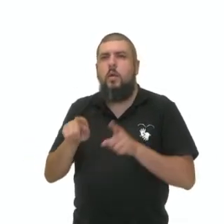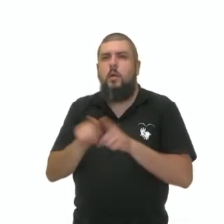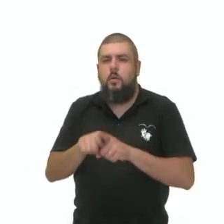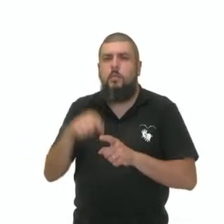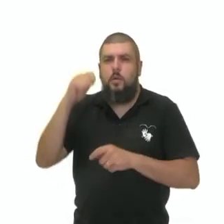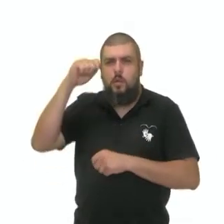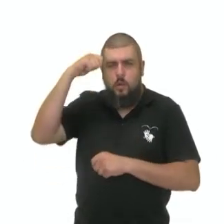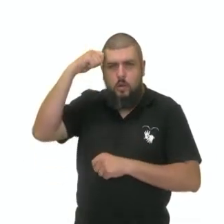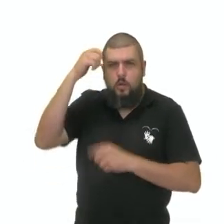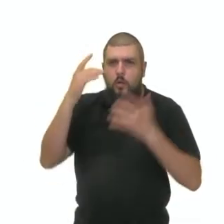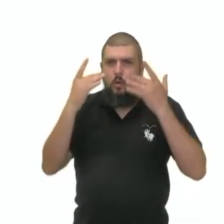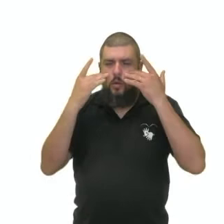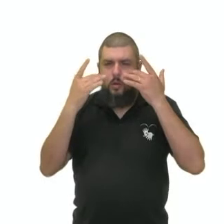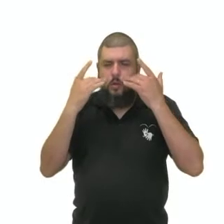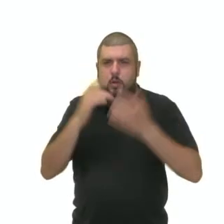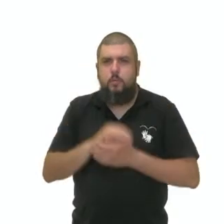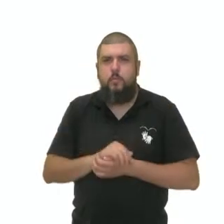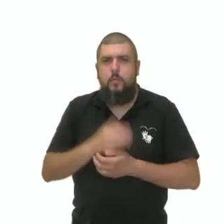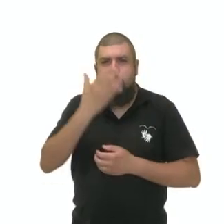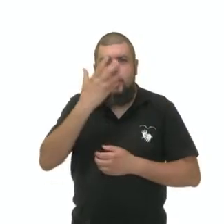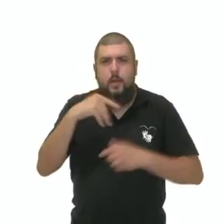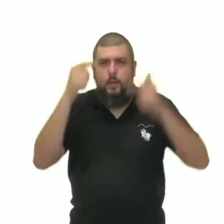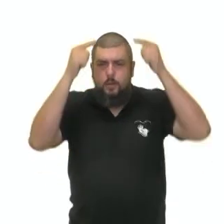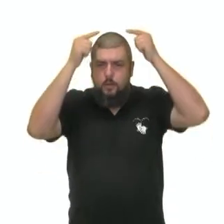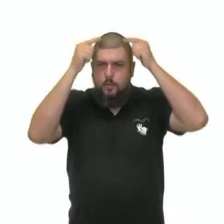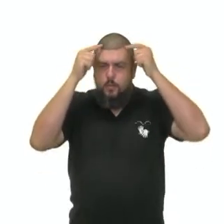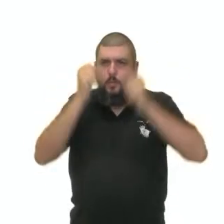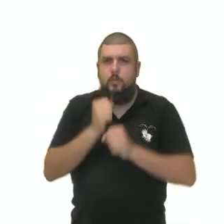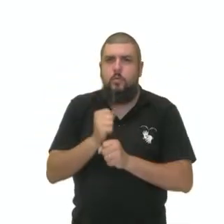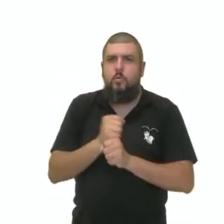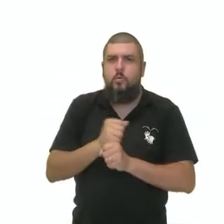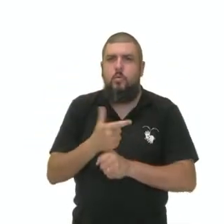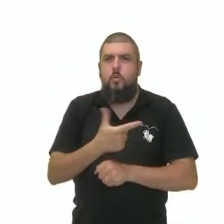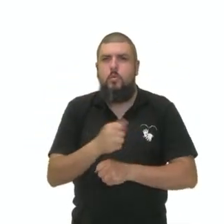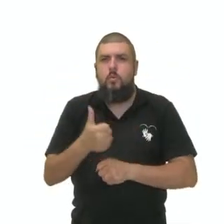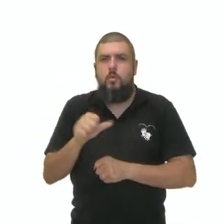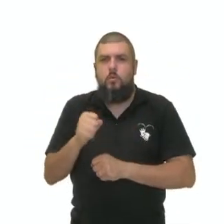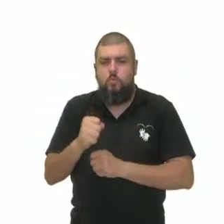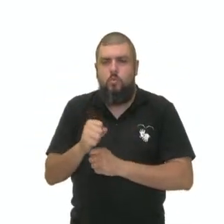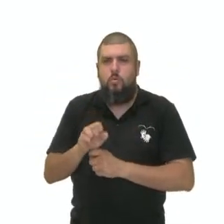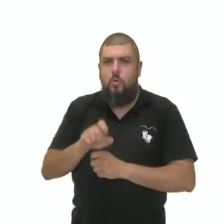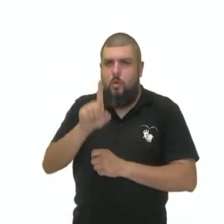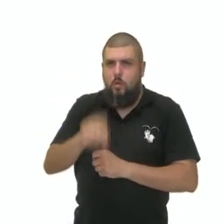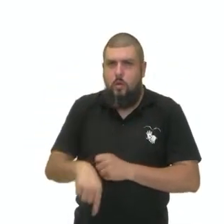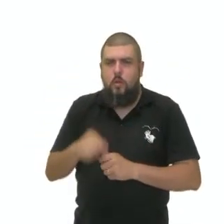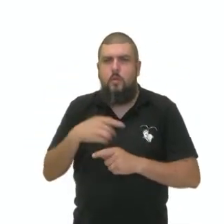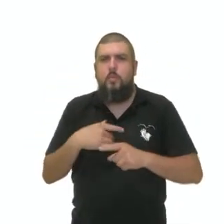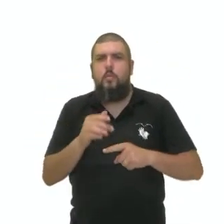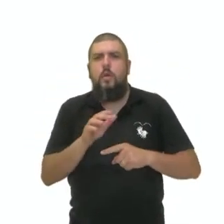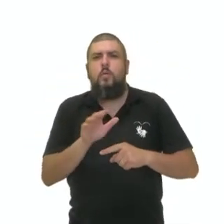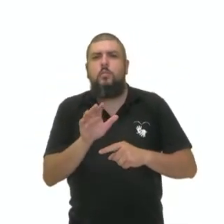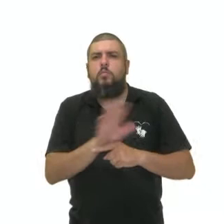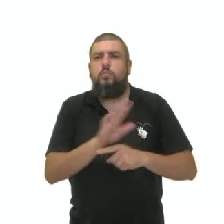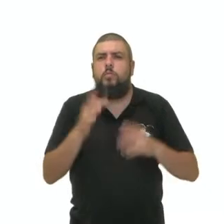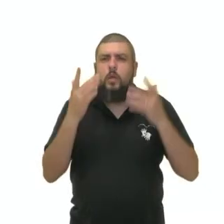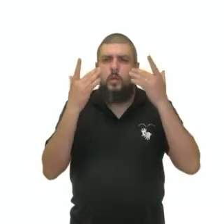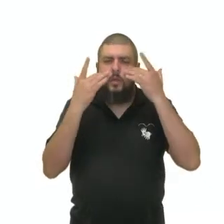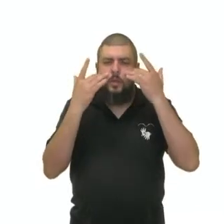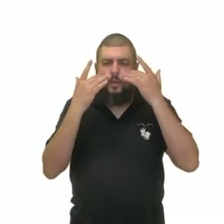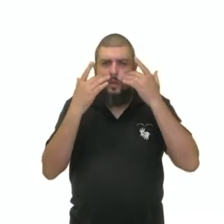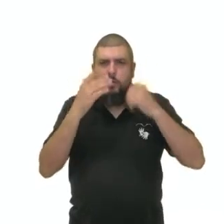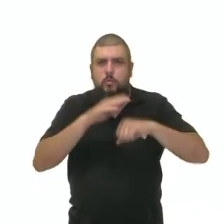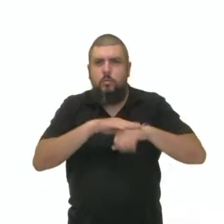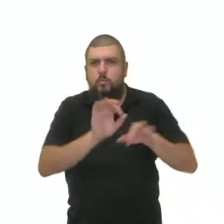Pequeno Príncipe Preto nasceu em 2018 com uma montagem homônima, escrita e dirigida pelo